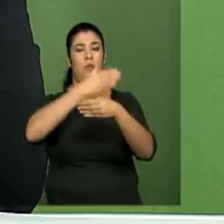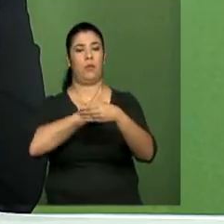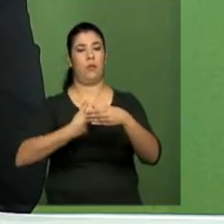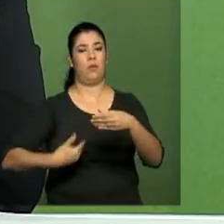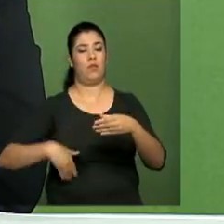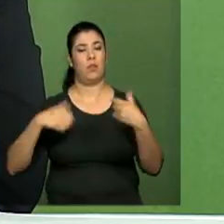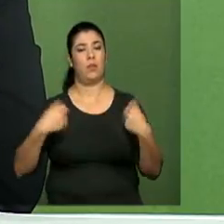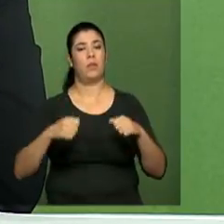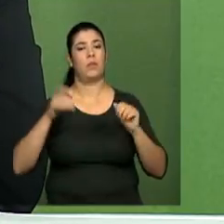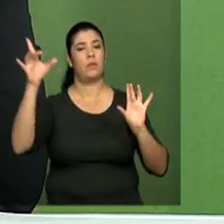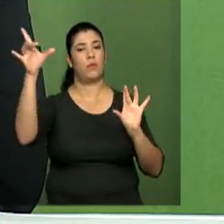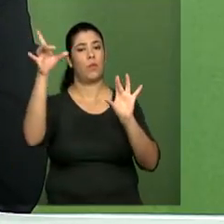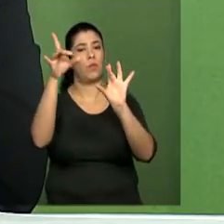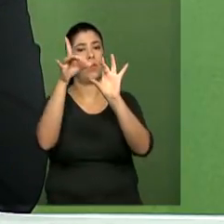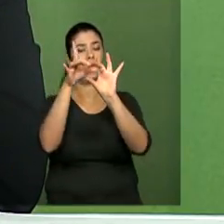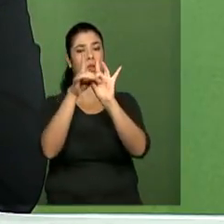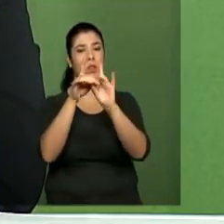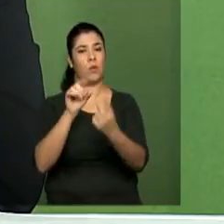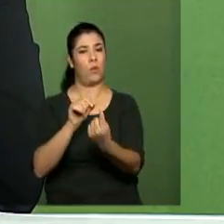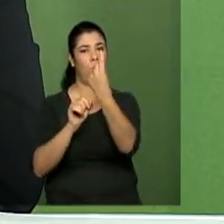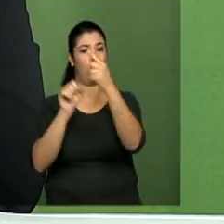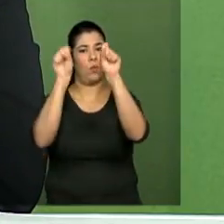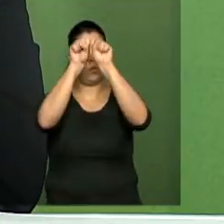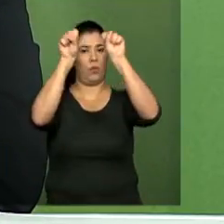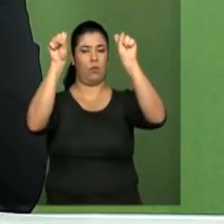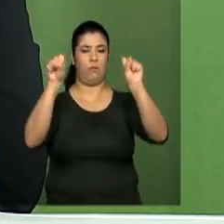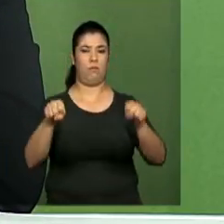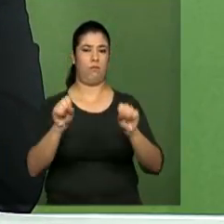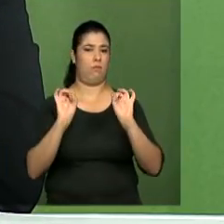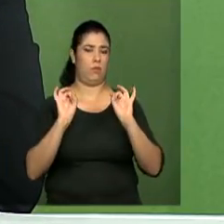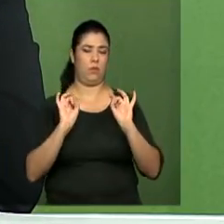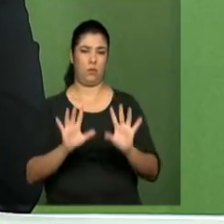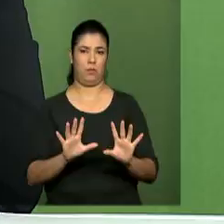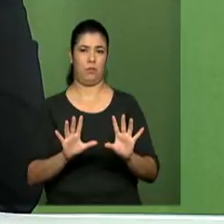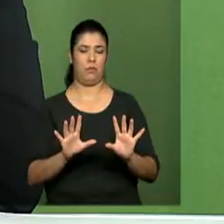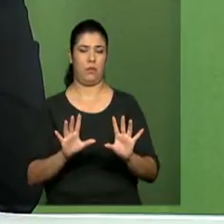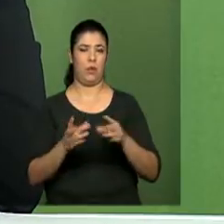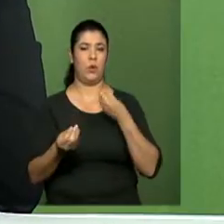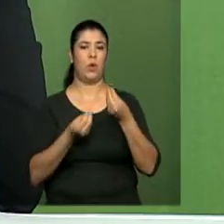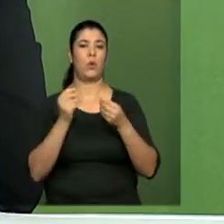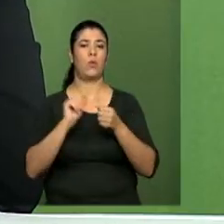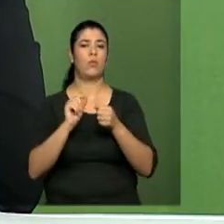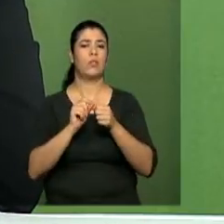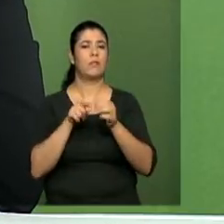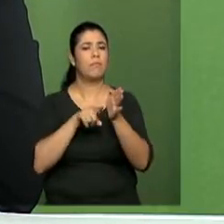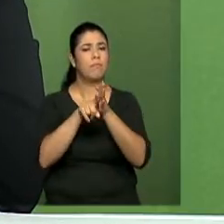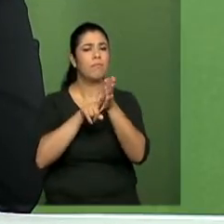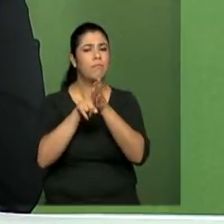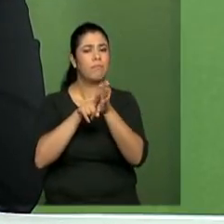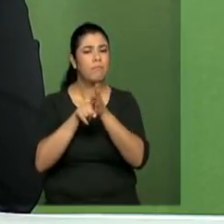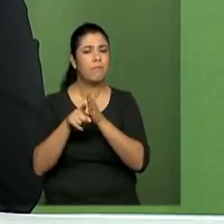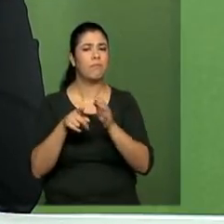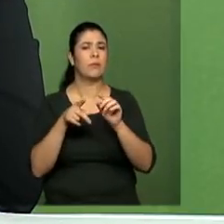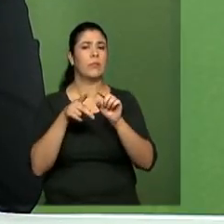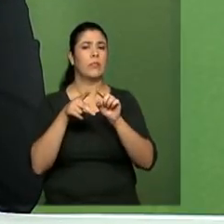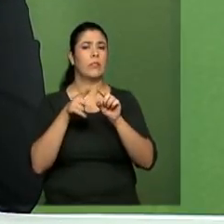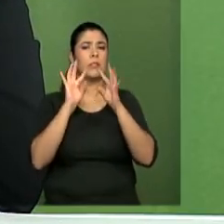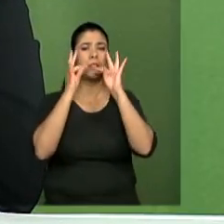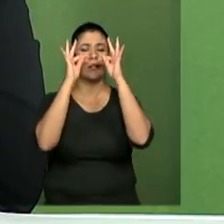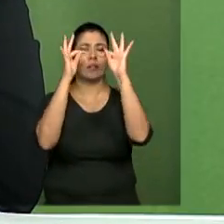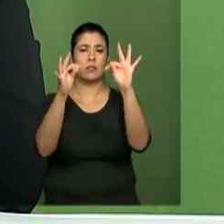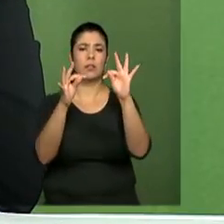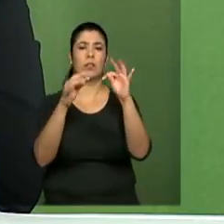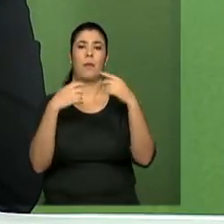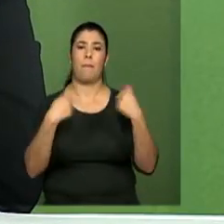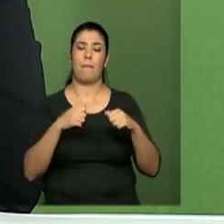a unificação é da da engenharia dele né nós temos que ter sistemas